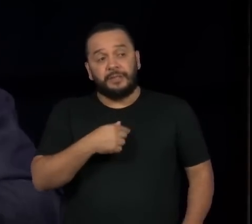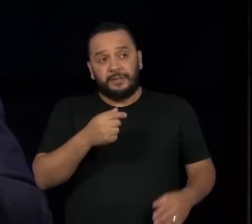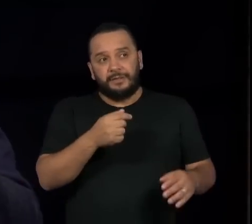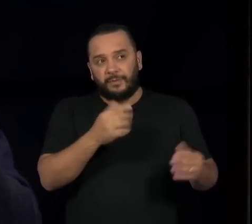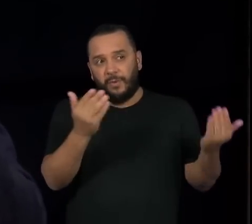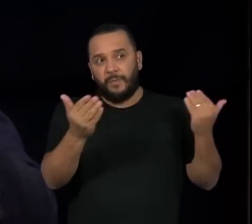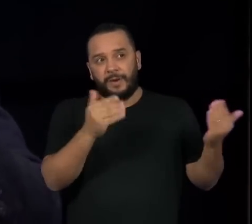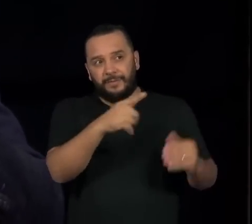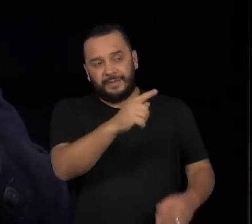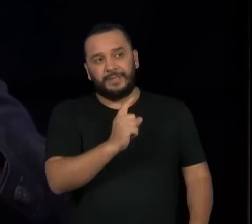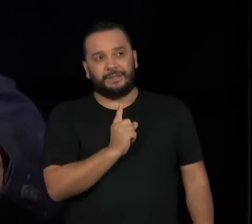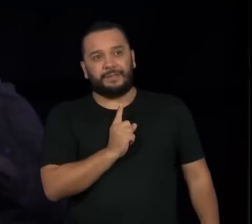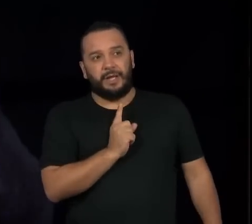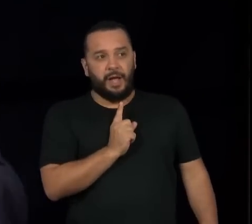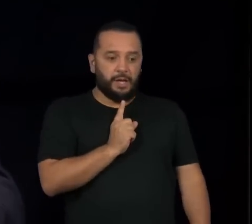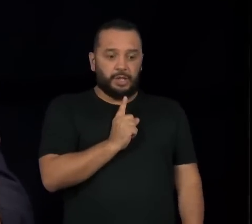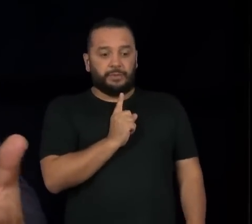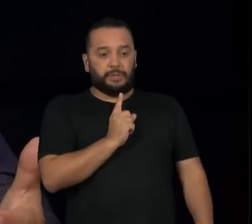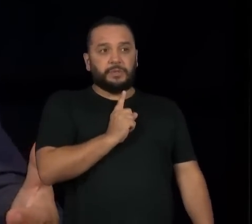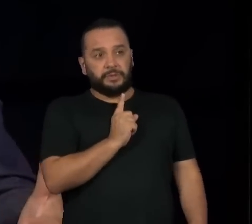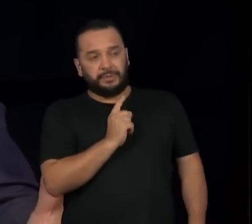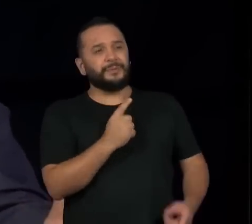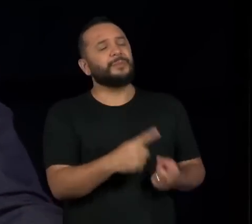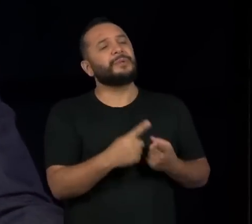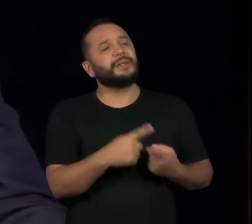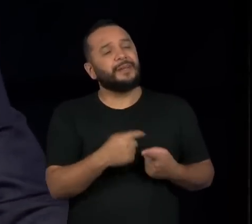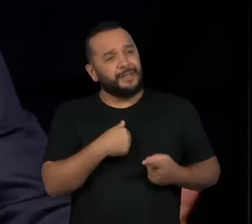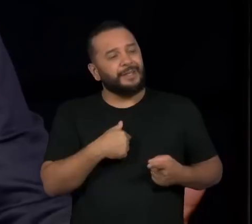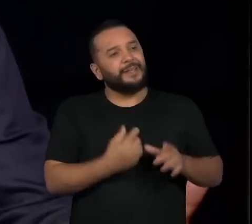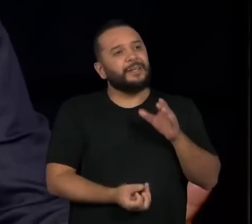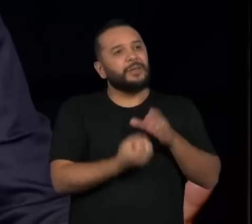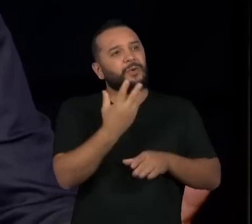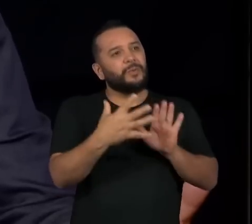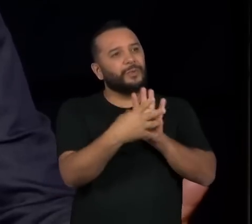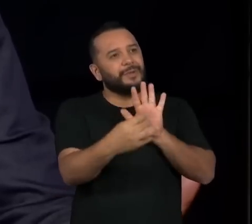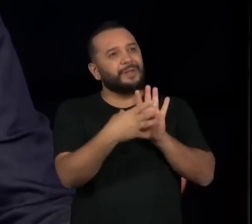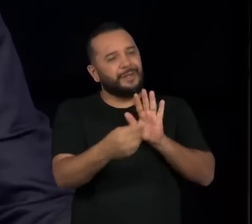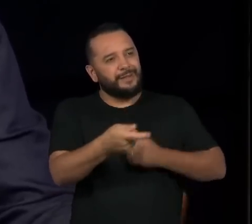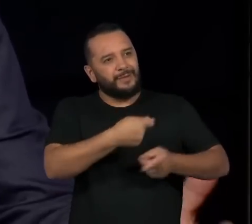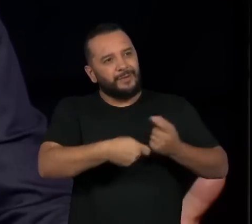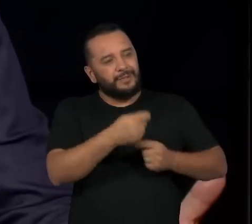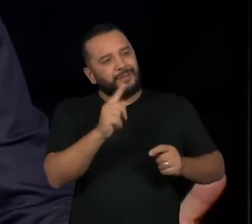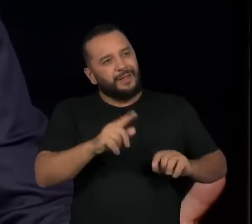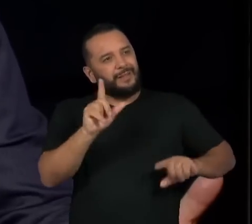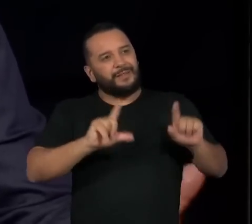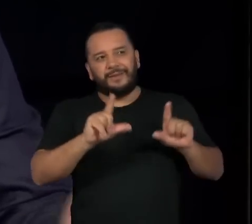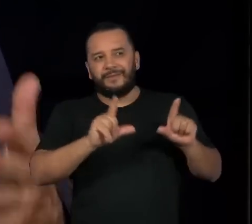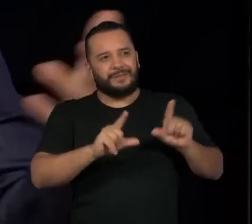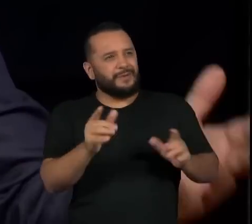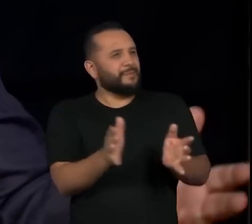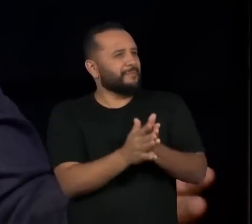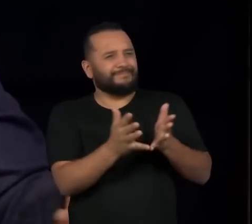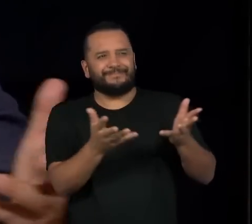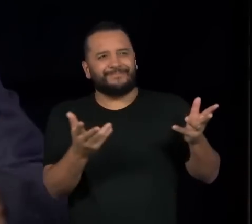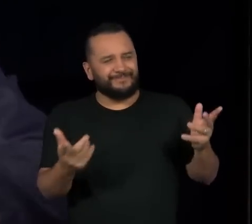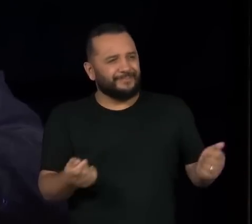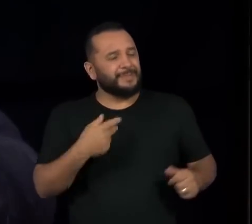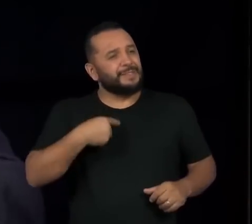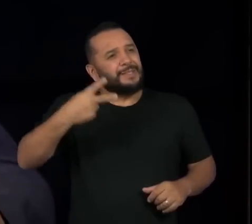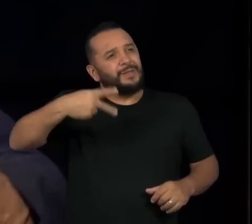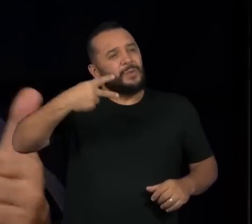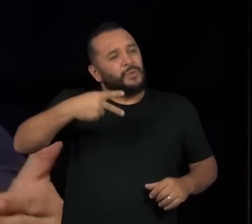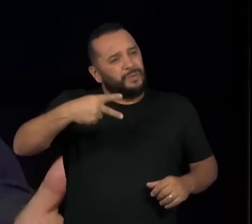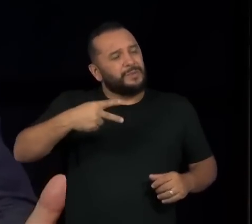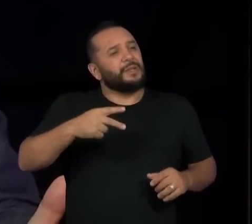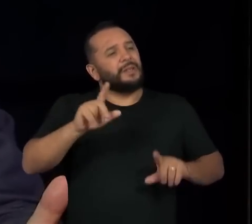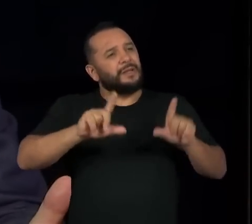toa, porque o Silvio montou um modelo de negócio que é uma emissora de televisão incrível, né? Conseguiu fazer a segunda emissora do país